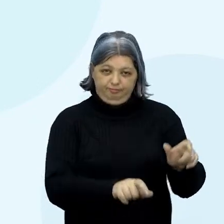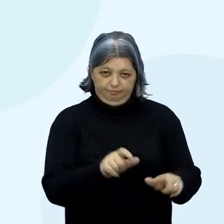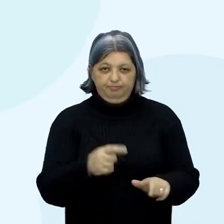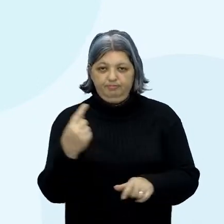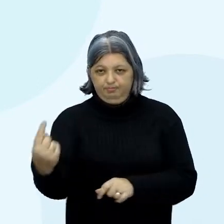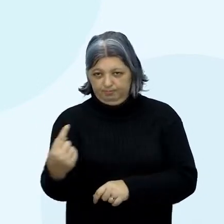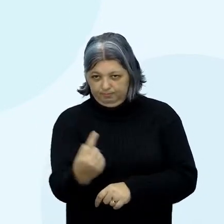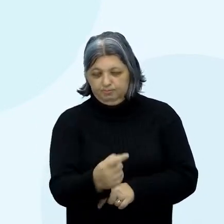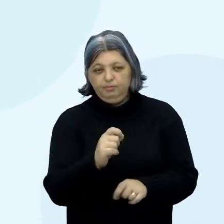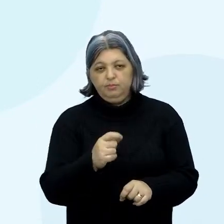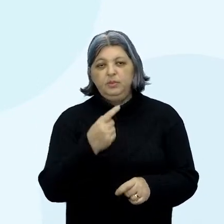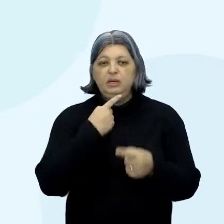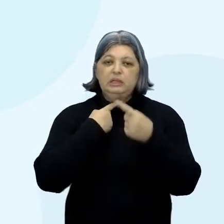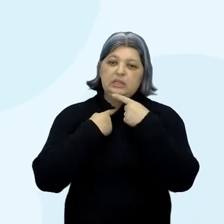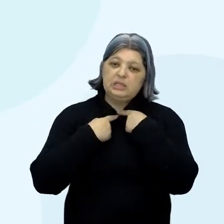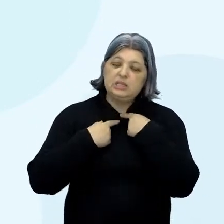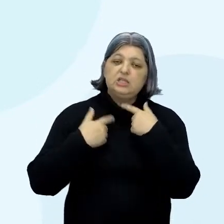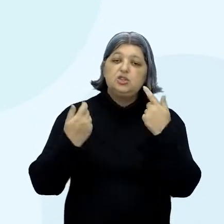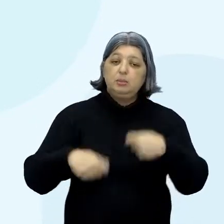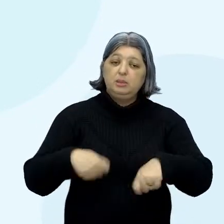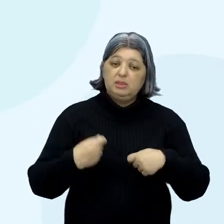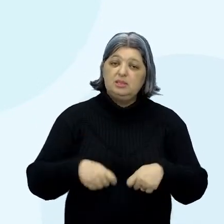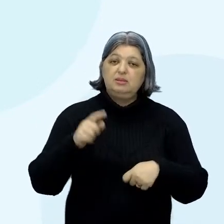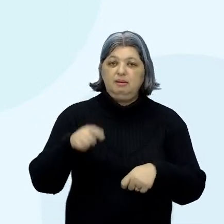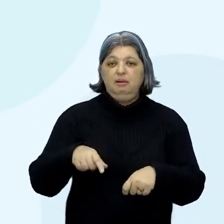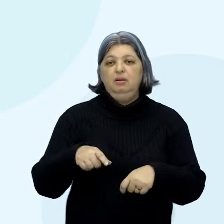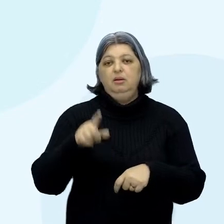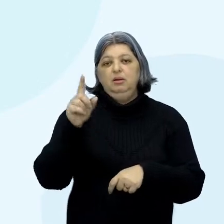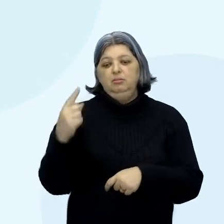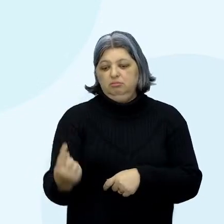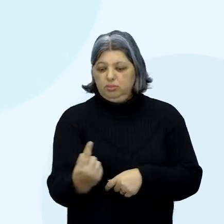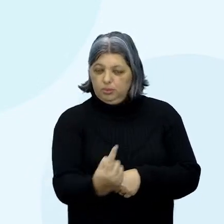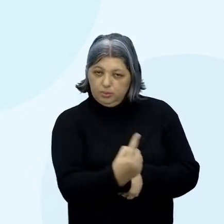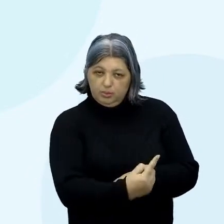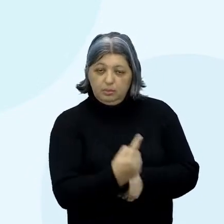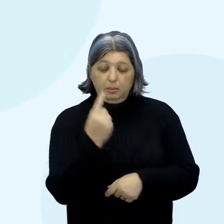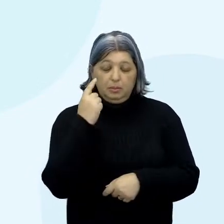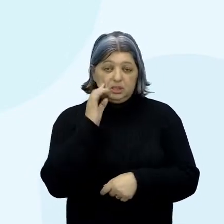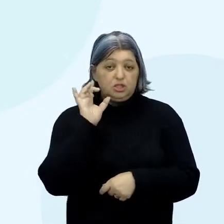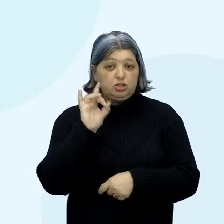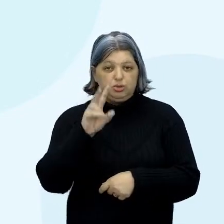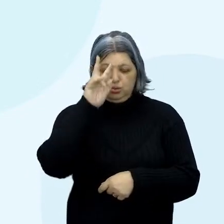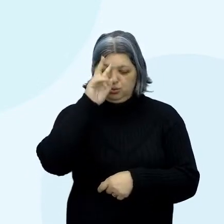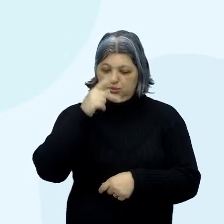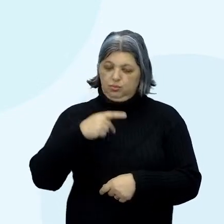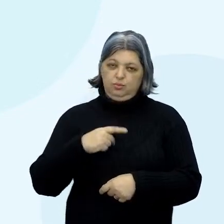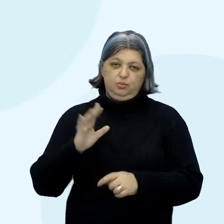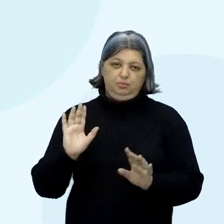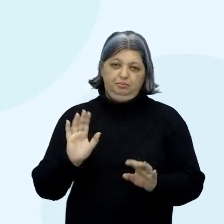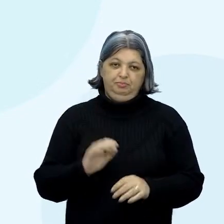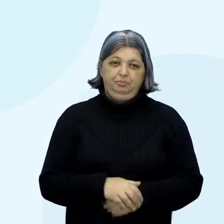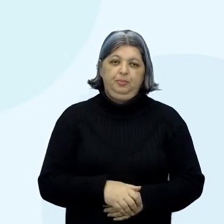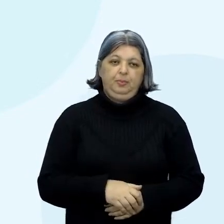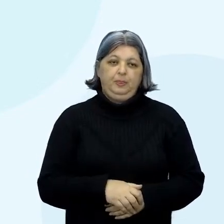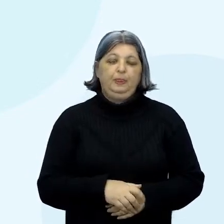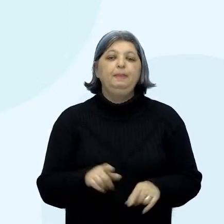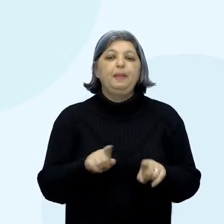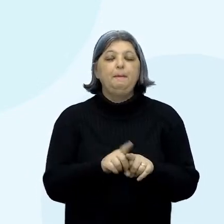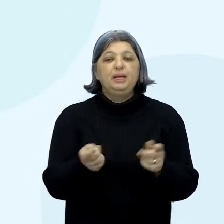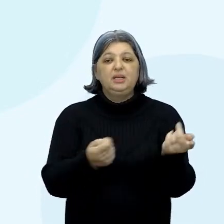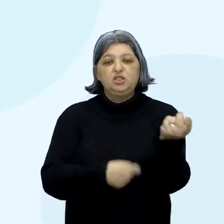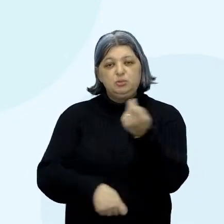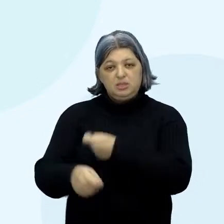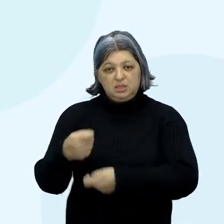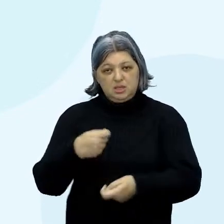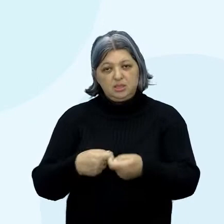você deseja, o que você necessita, totalmente individual, pensando em você, com você mesmo, sua administração da